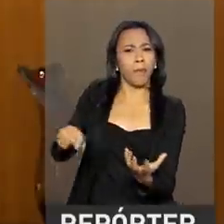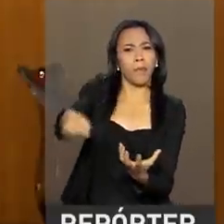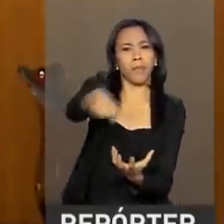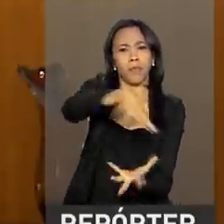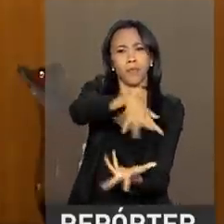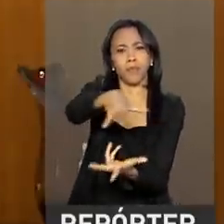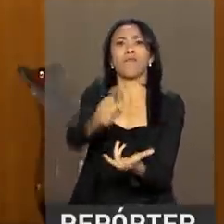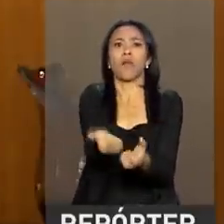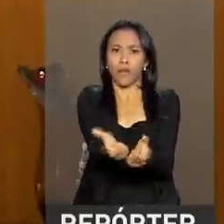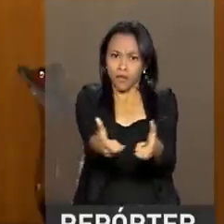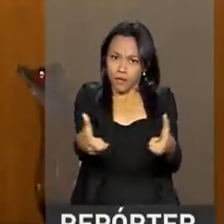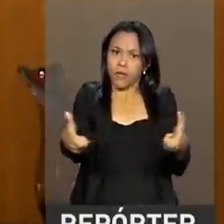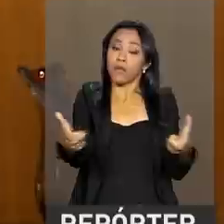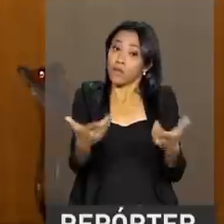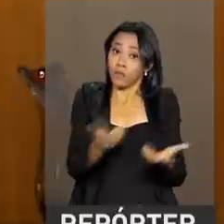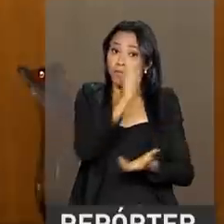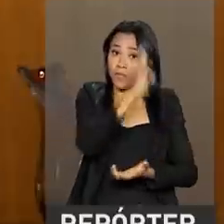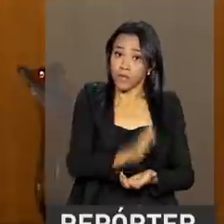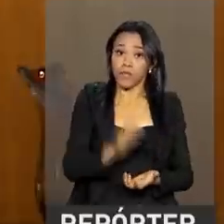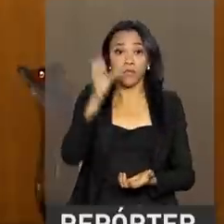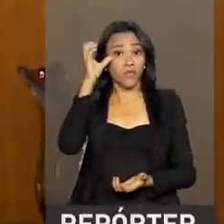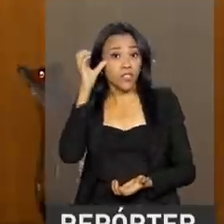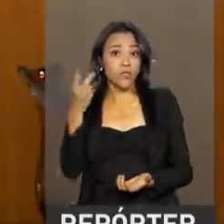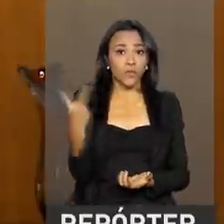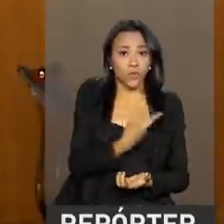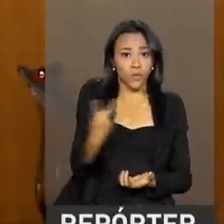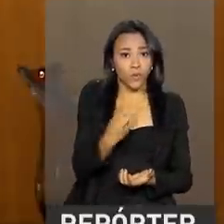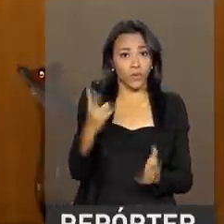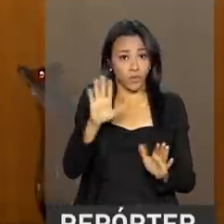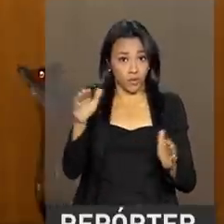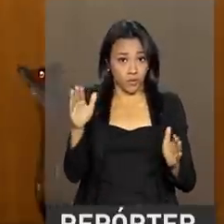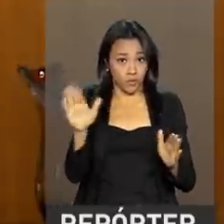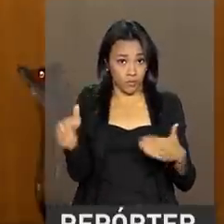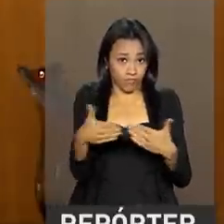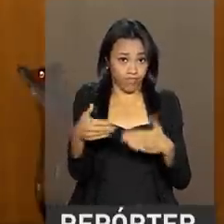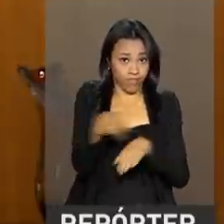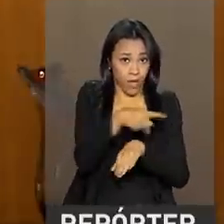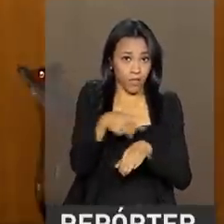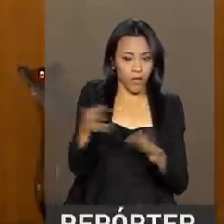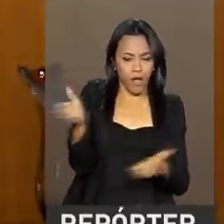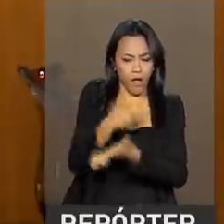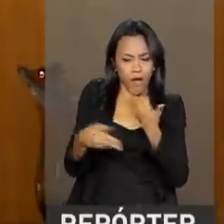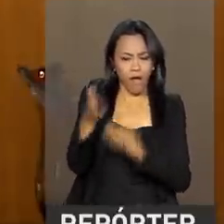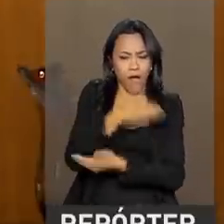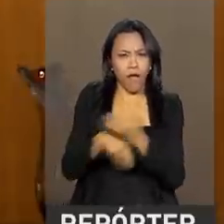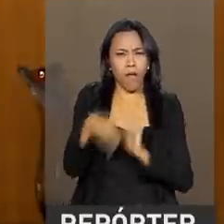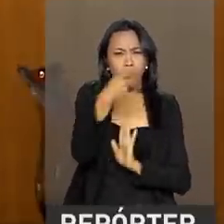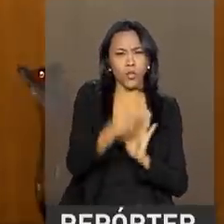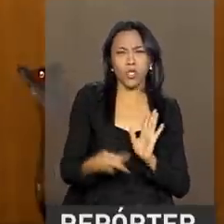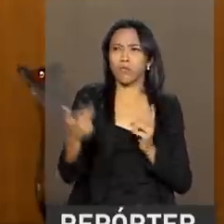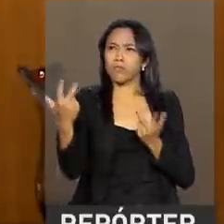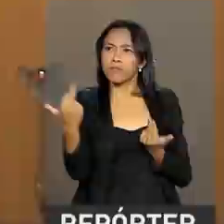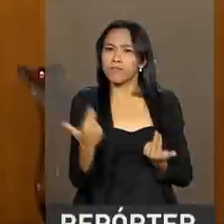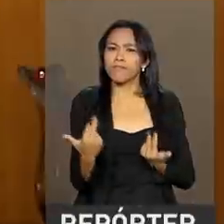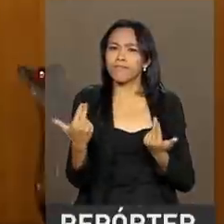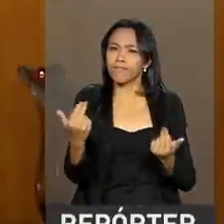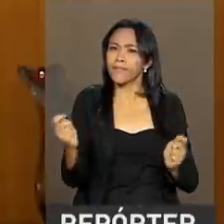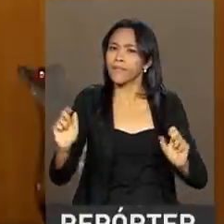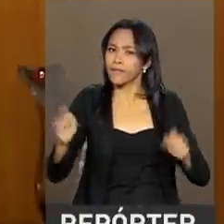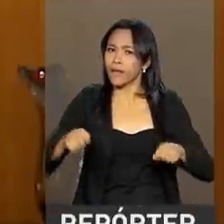china seguramente estarão tão próximos quanto os nossos projectos comuns permitam